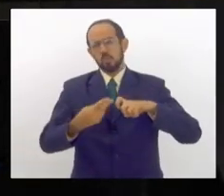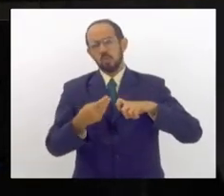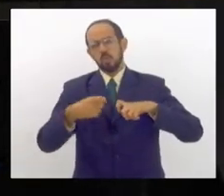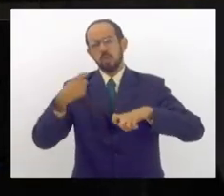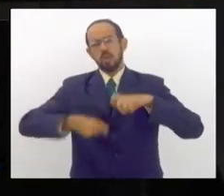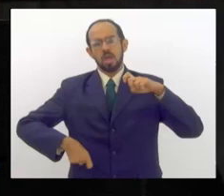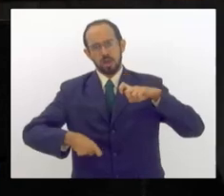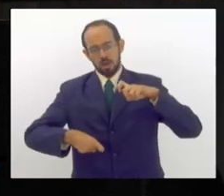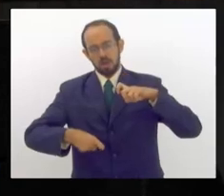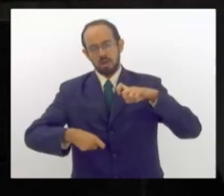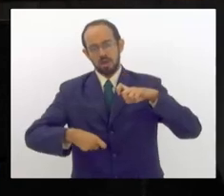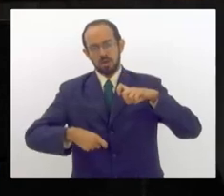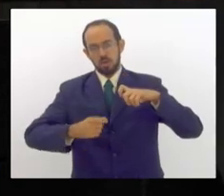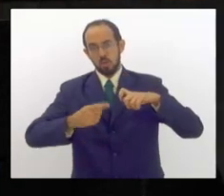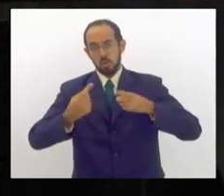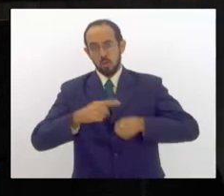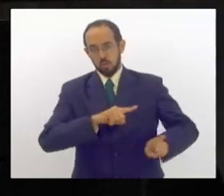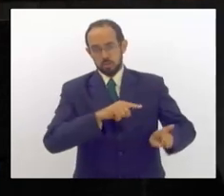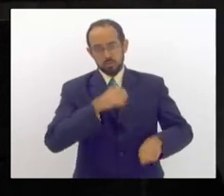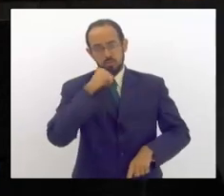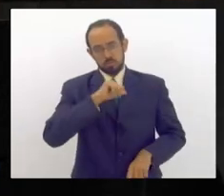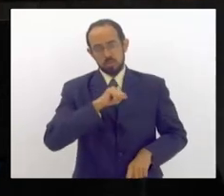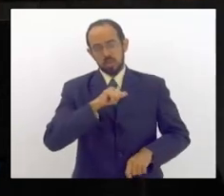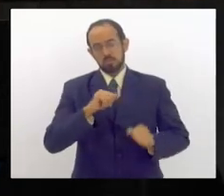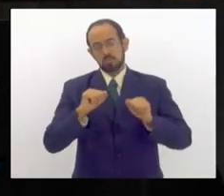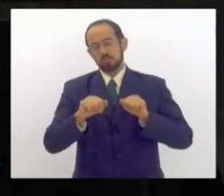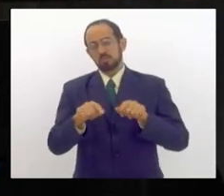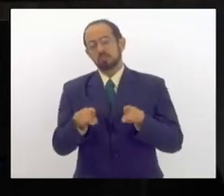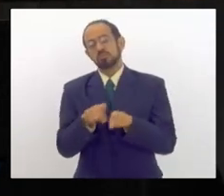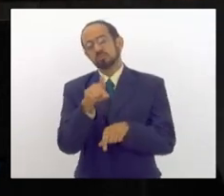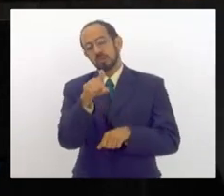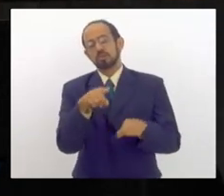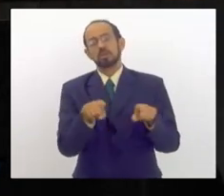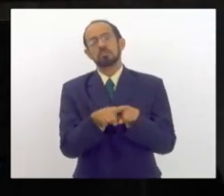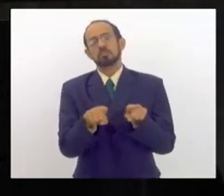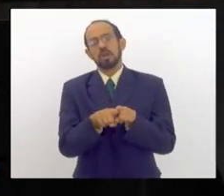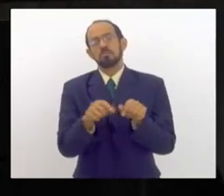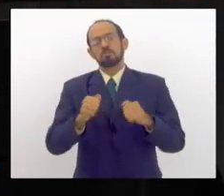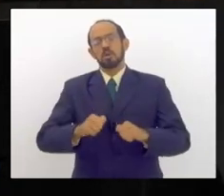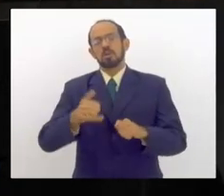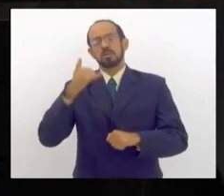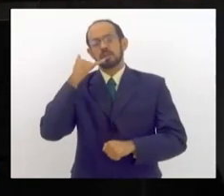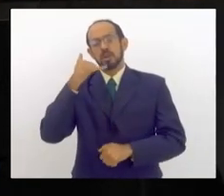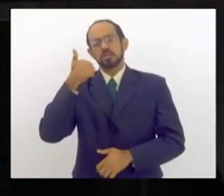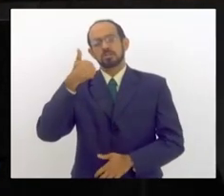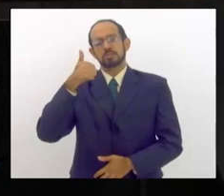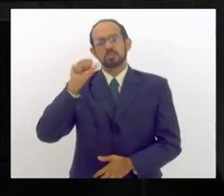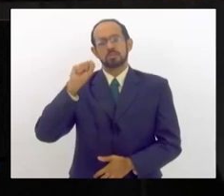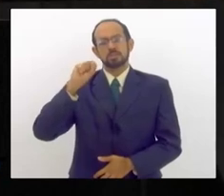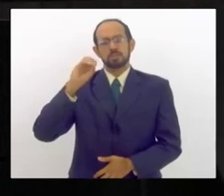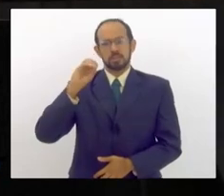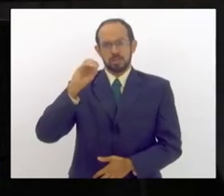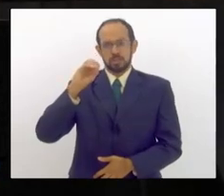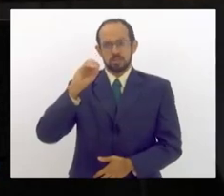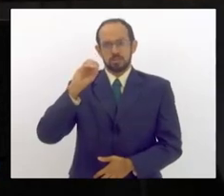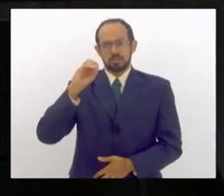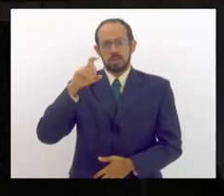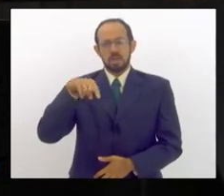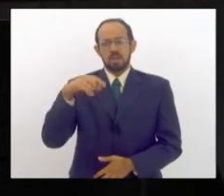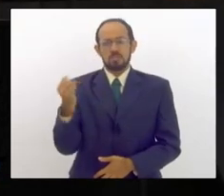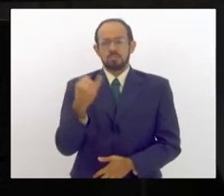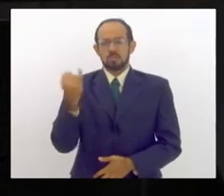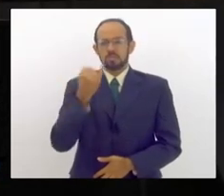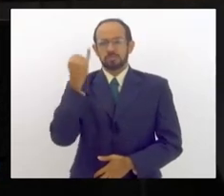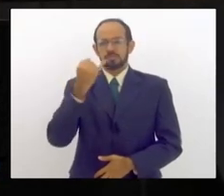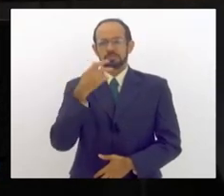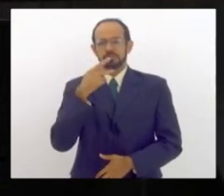seja o que for, contra as mulheres, você também pode ligar 180. Então, é super importante